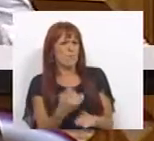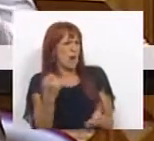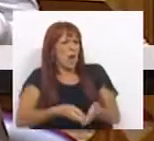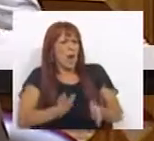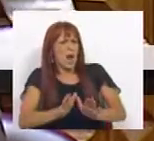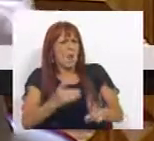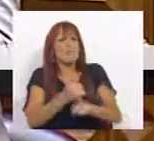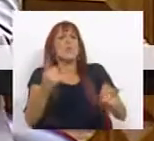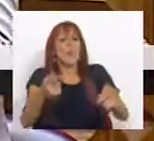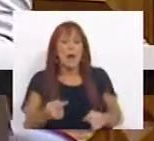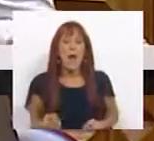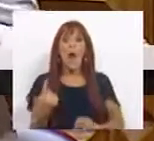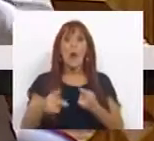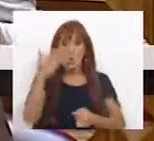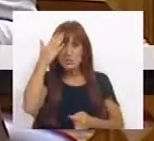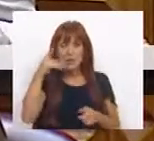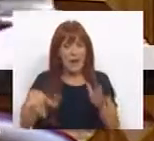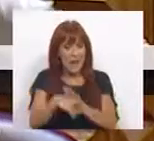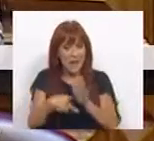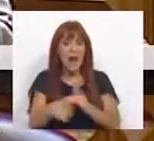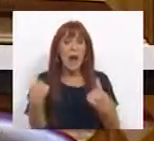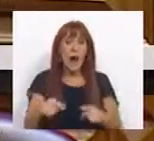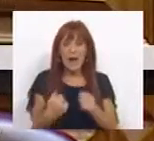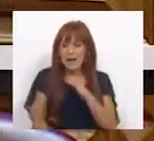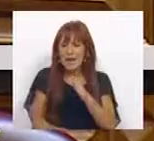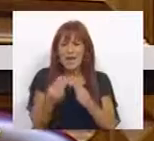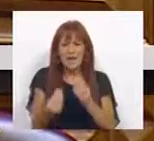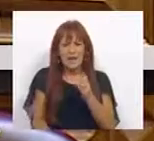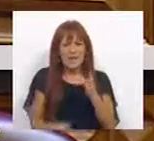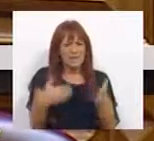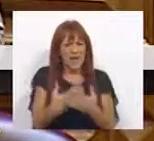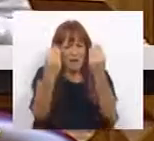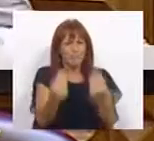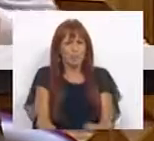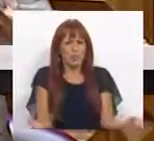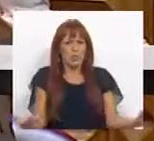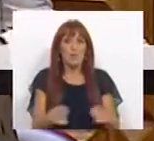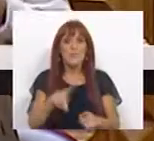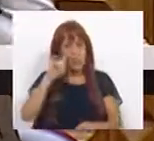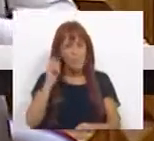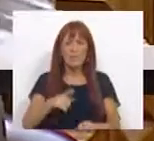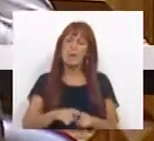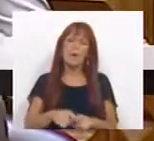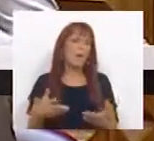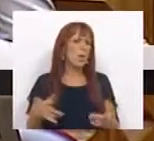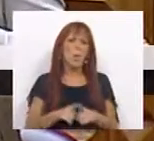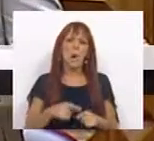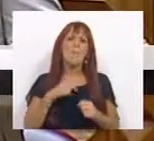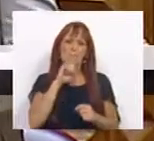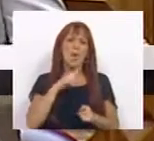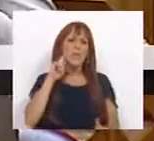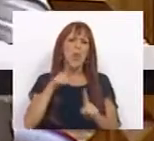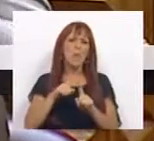Ou seja, há mecanismos legais neste país que criam injustiças e que devem ser revistos para que justamente possamos